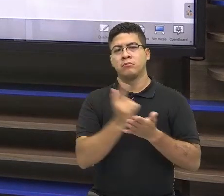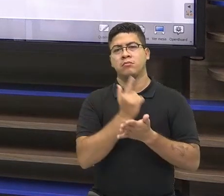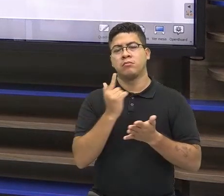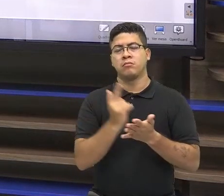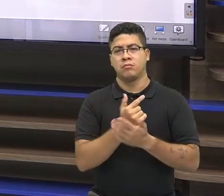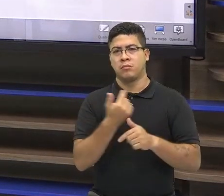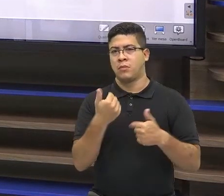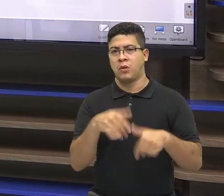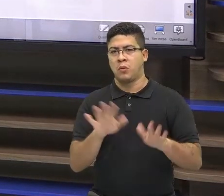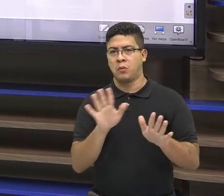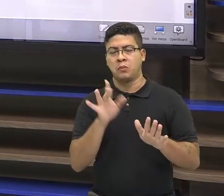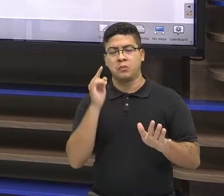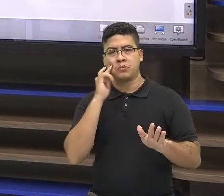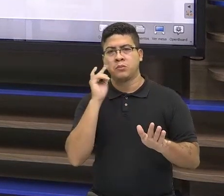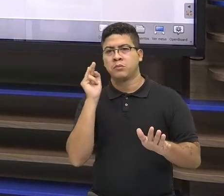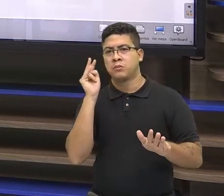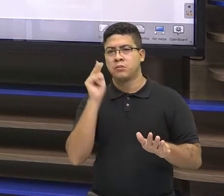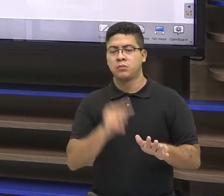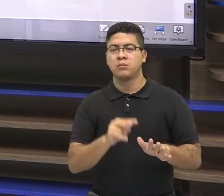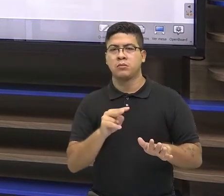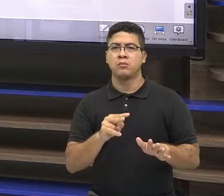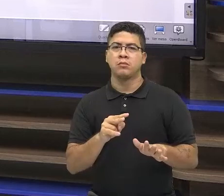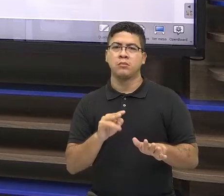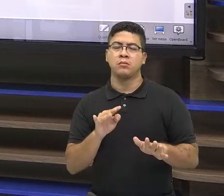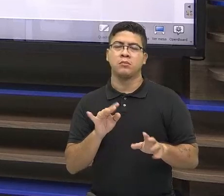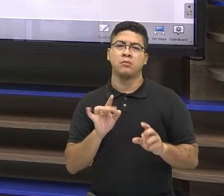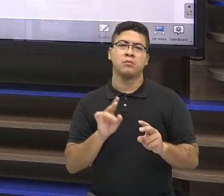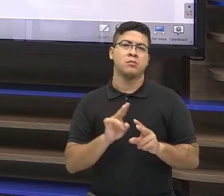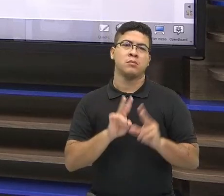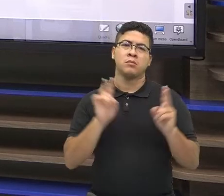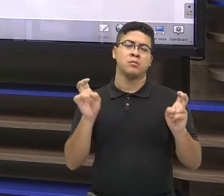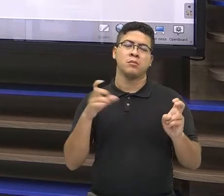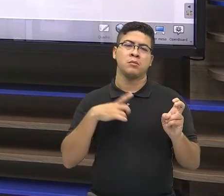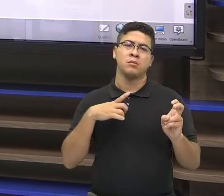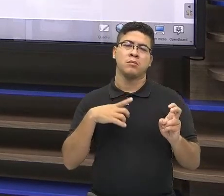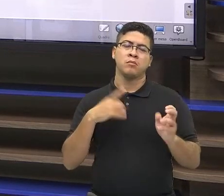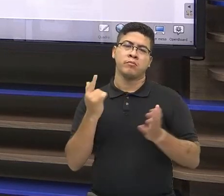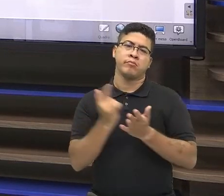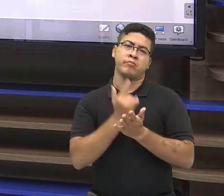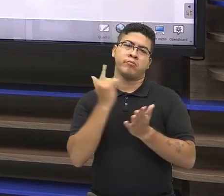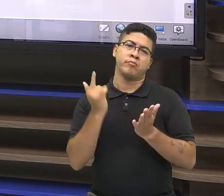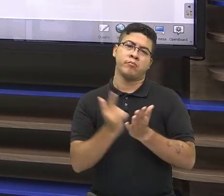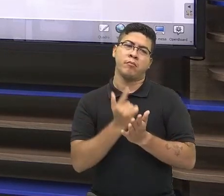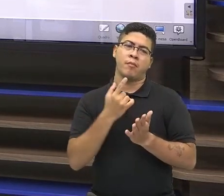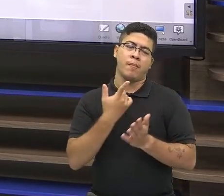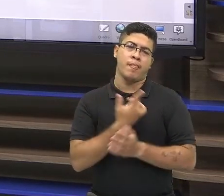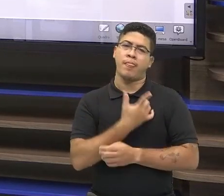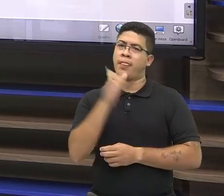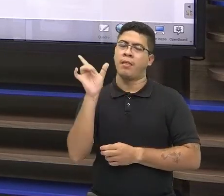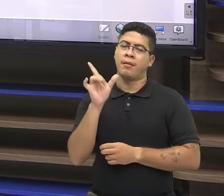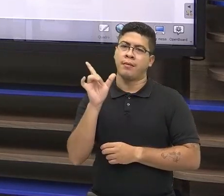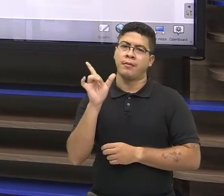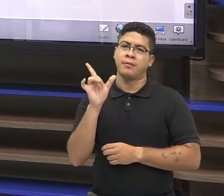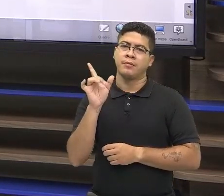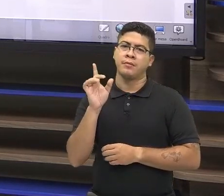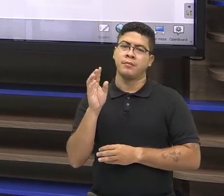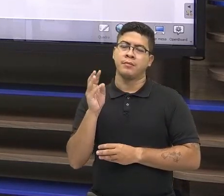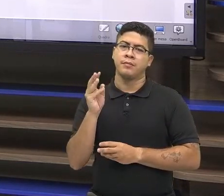não teve como, né, essa revista ter outras